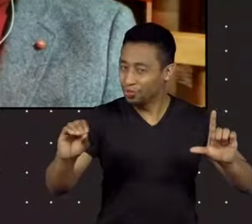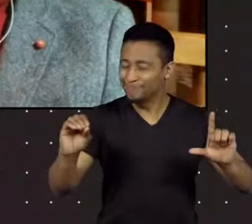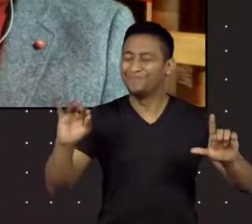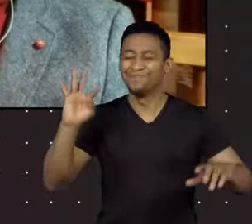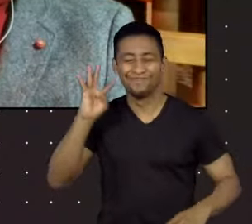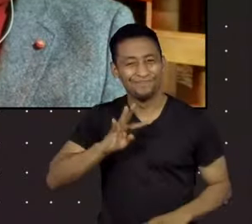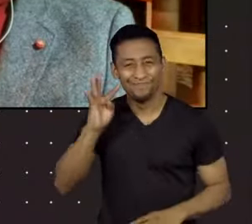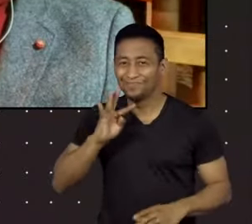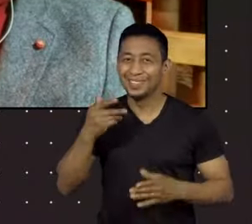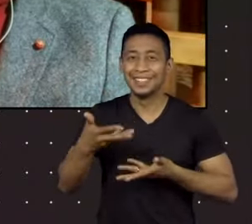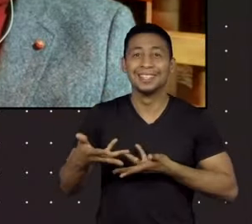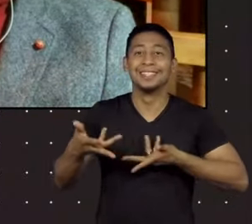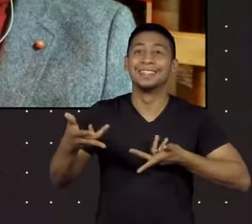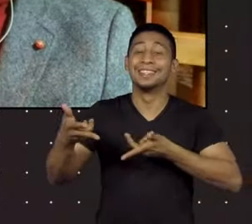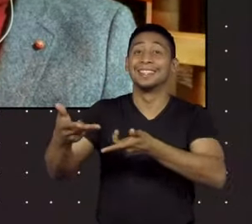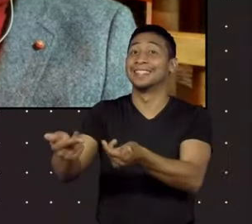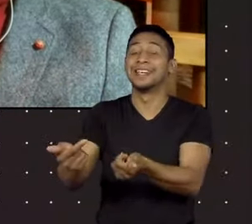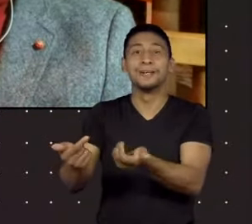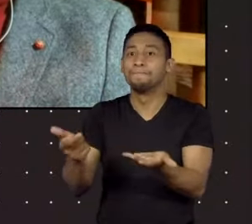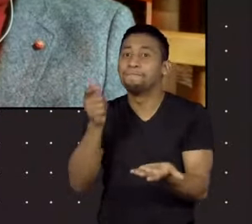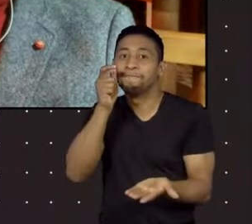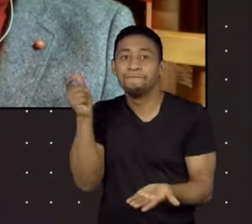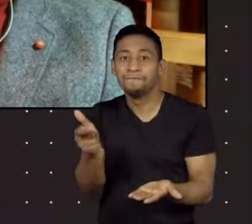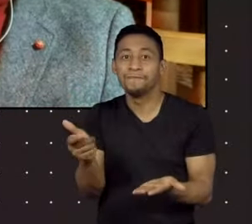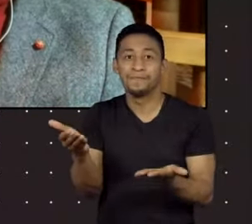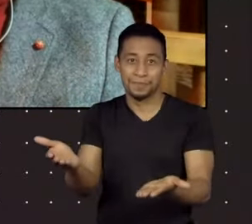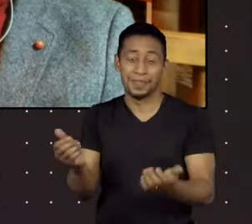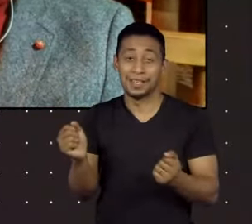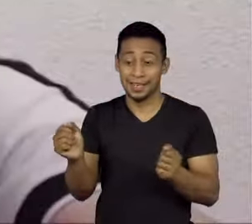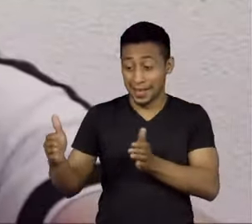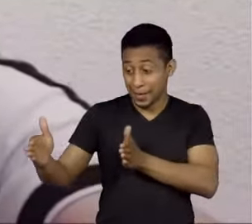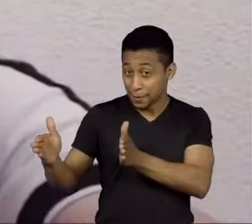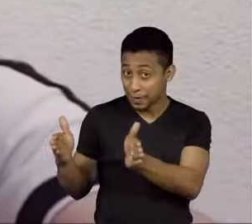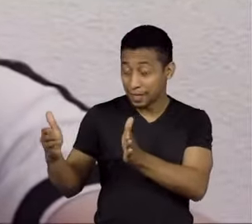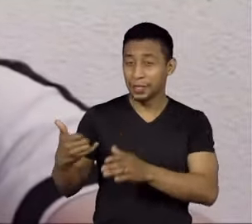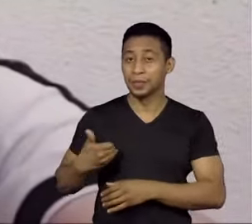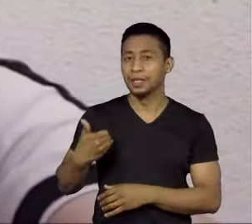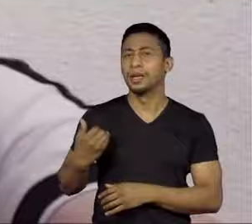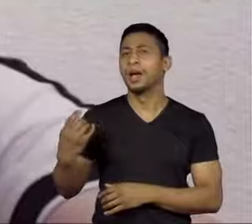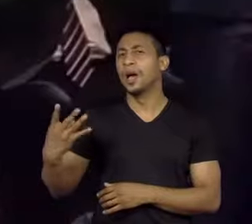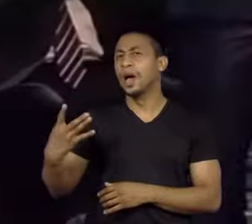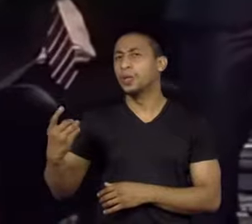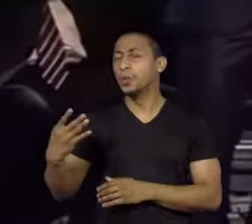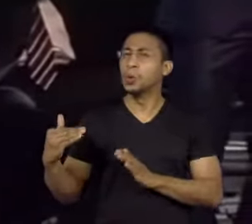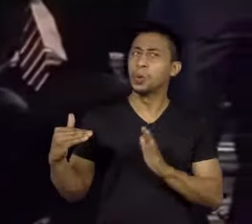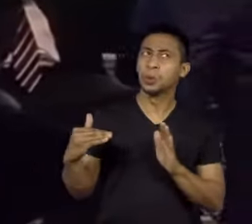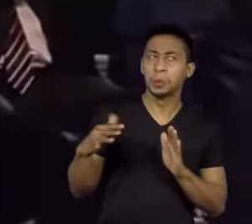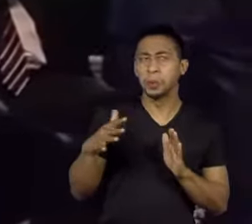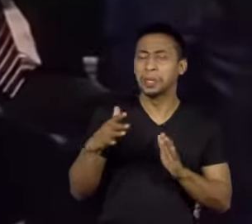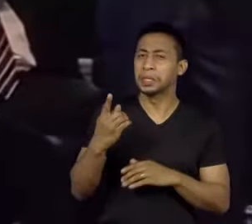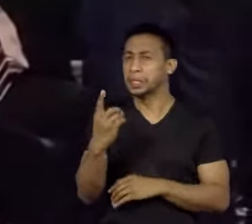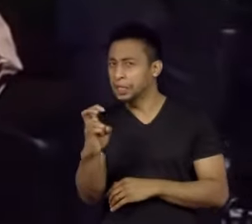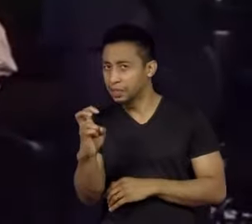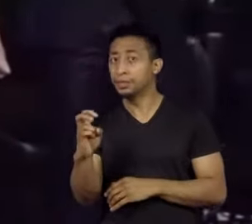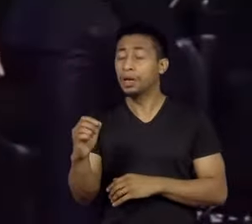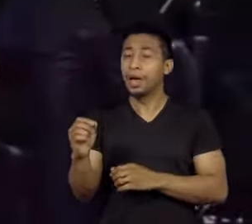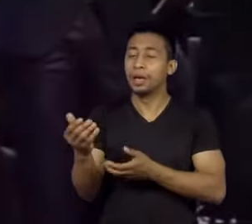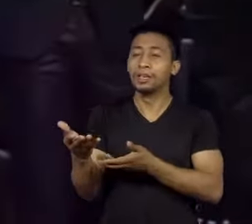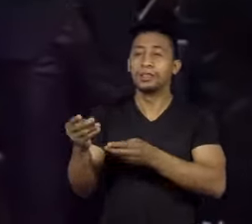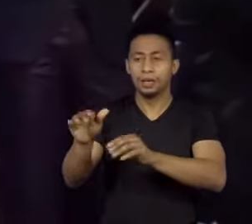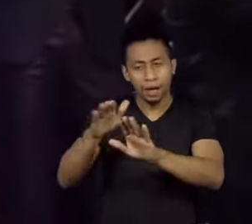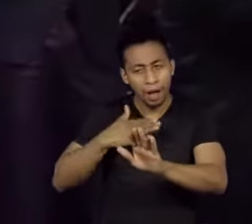porque ele me recebeu de uma forma muito interessante. Na época eu estava com 14 para 15 anos, e ele fez com que eu ficasse tranquilo